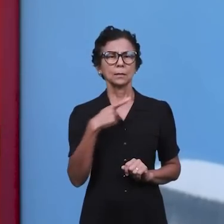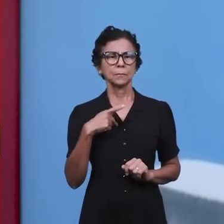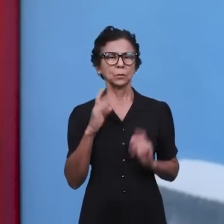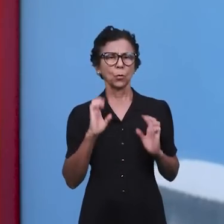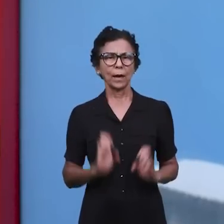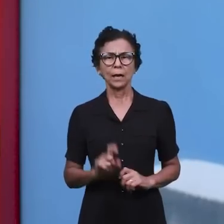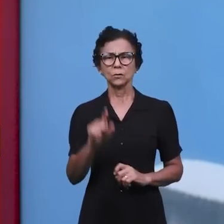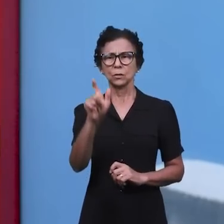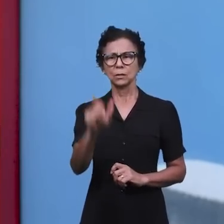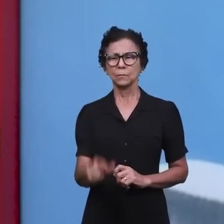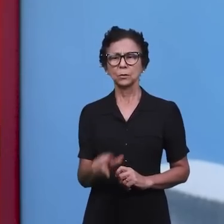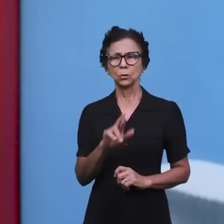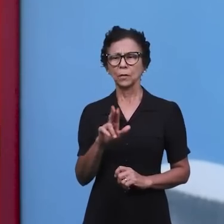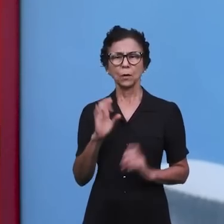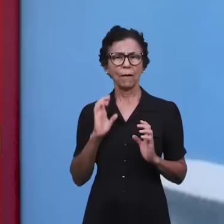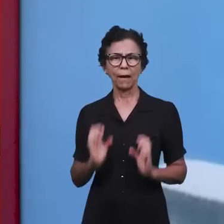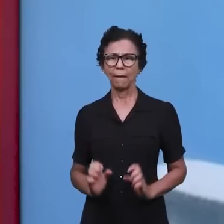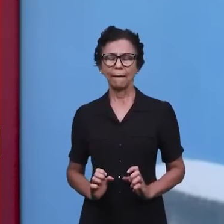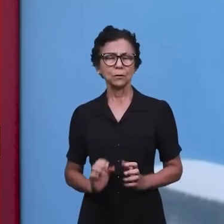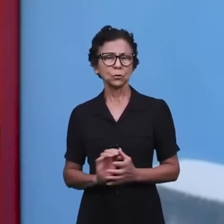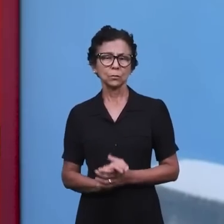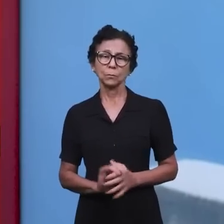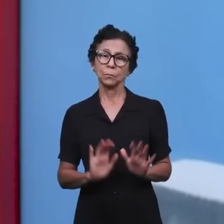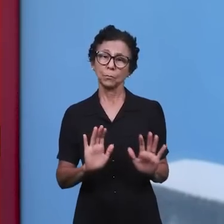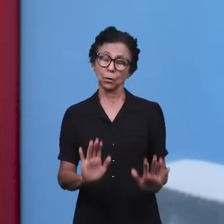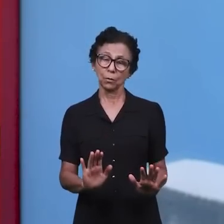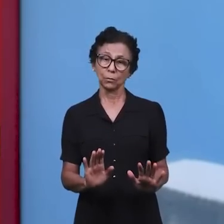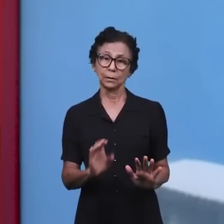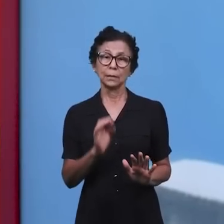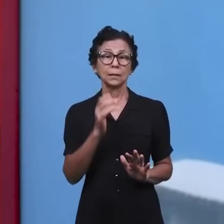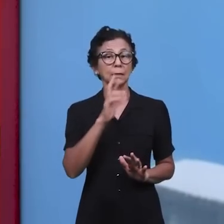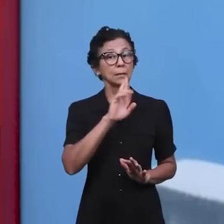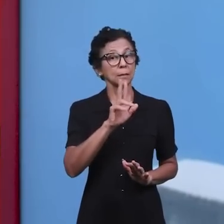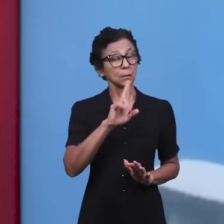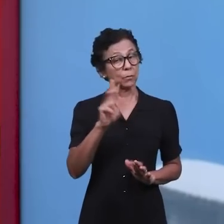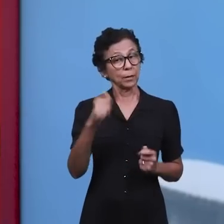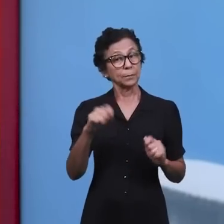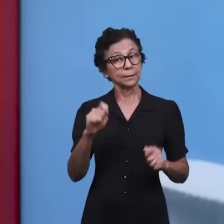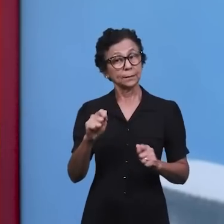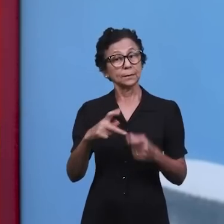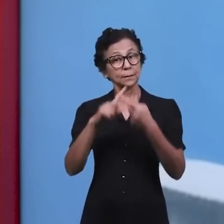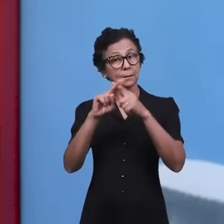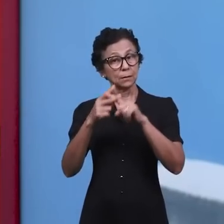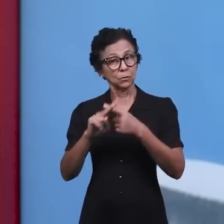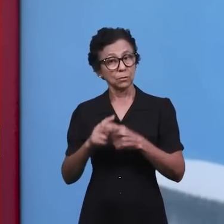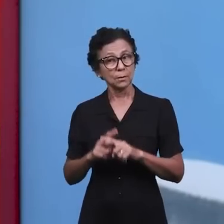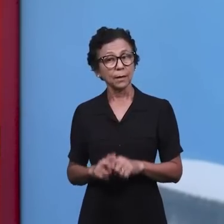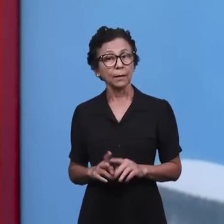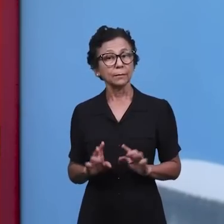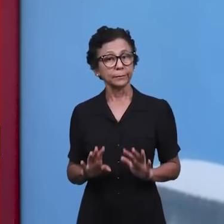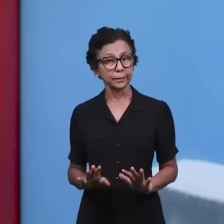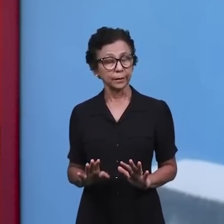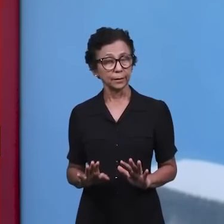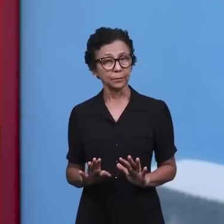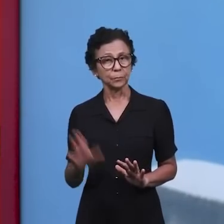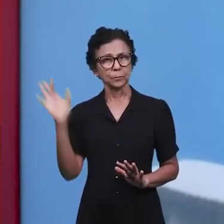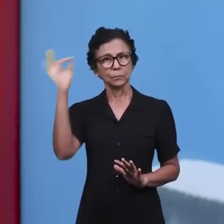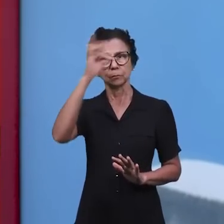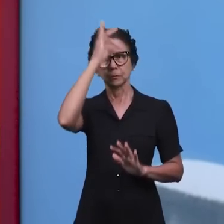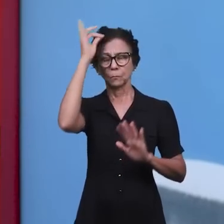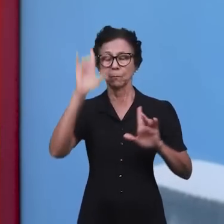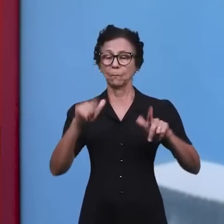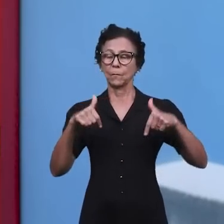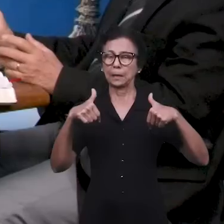for, torna a ser. Se você é, vai ser melhor ainda, porque essa é uma ação do Espírito Santo nas nossas vidas